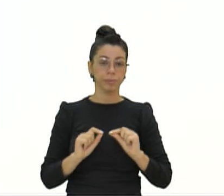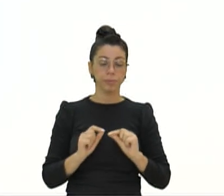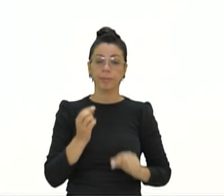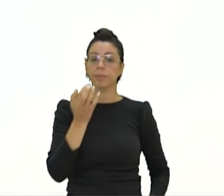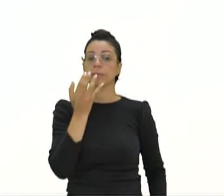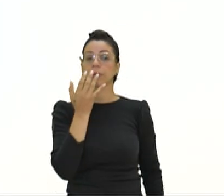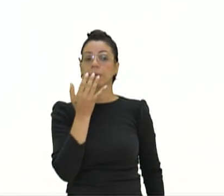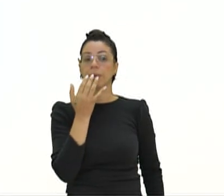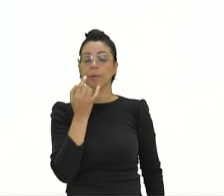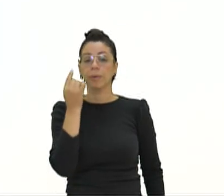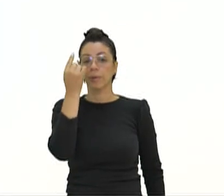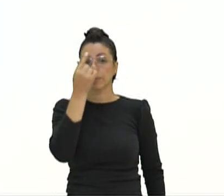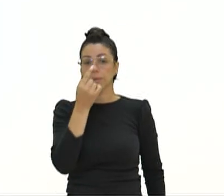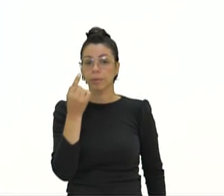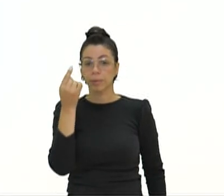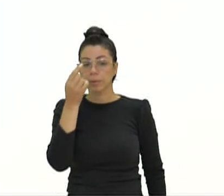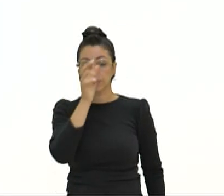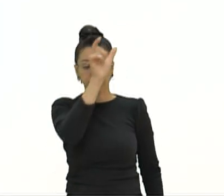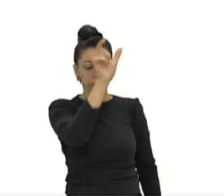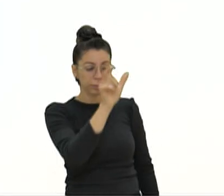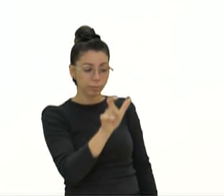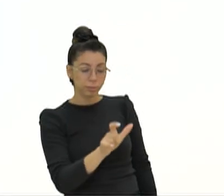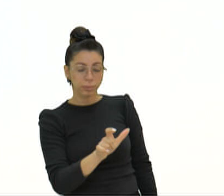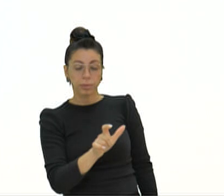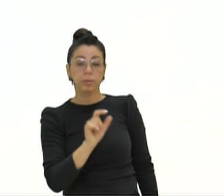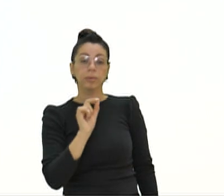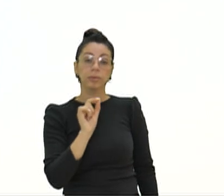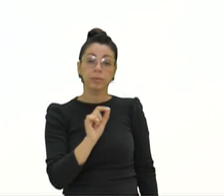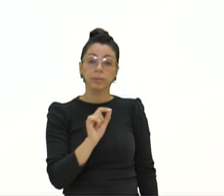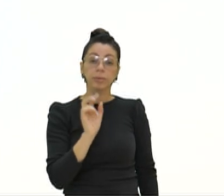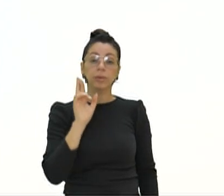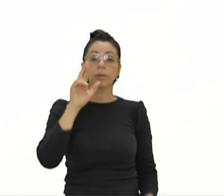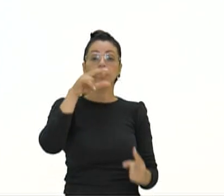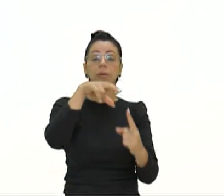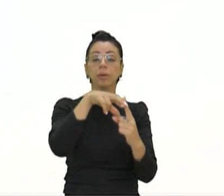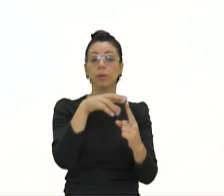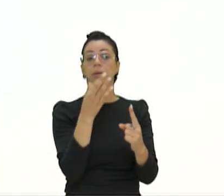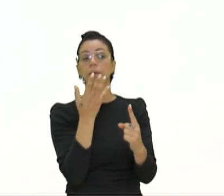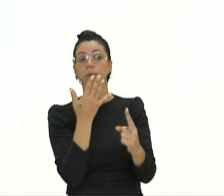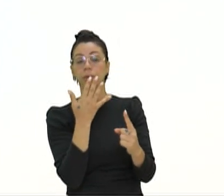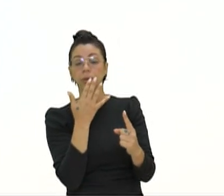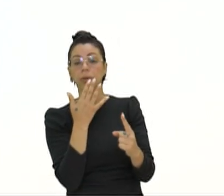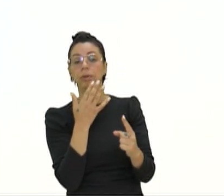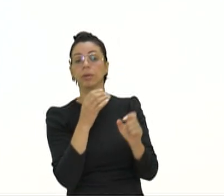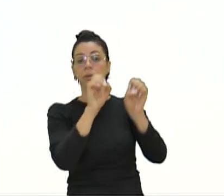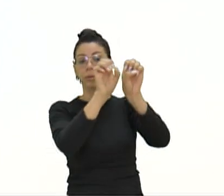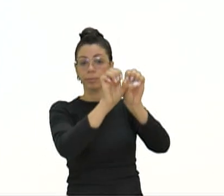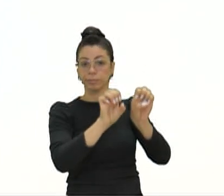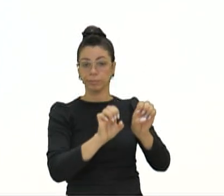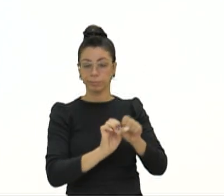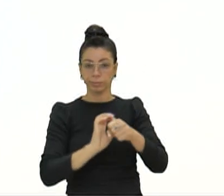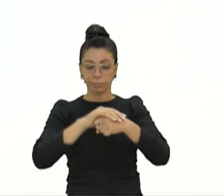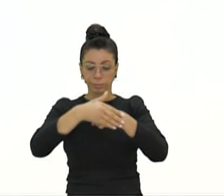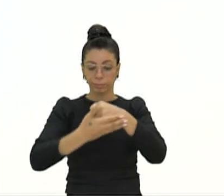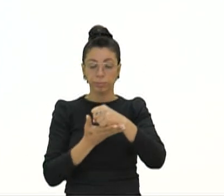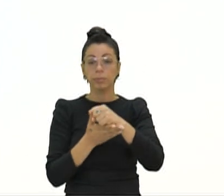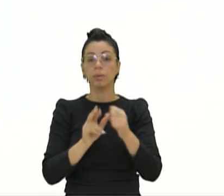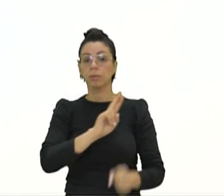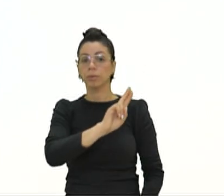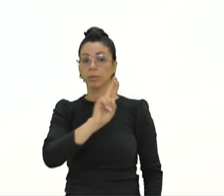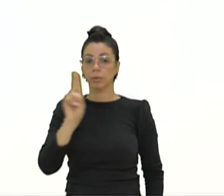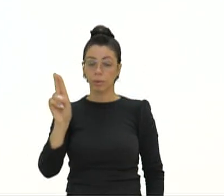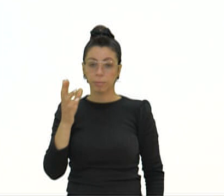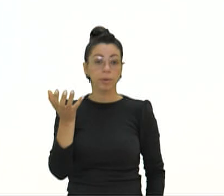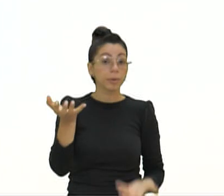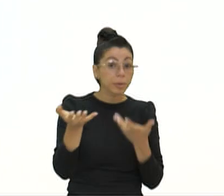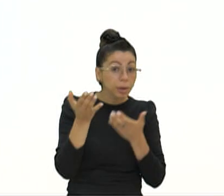dos olhos de uma pessoa, está se fazendo referência à coloração da estrutura do globo ocular denominada. Então eu